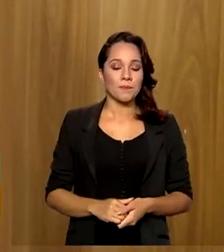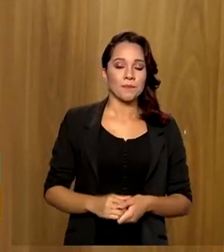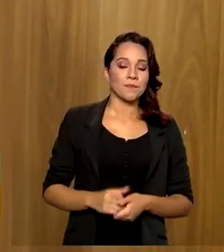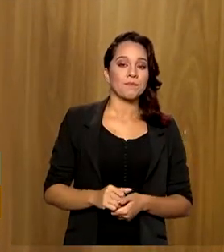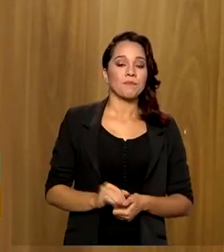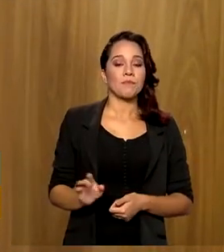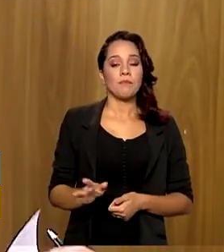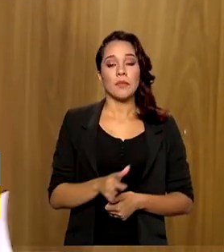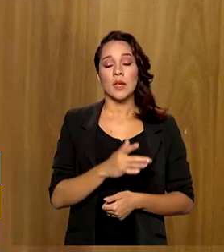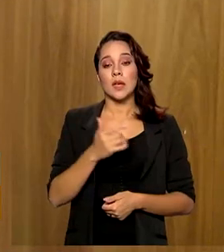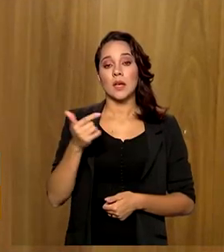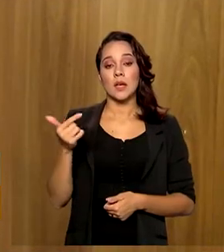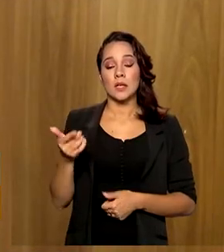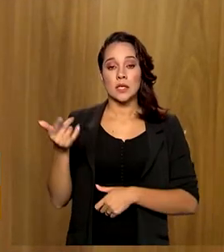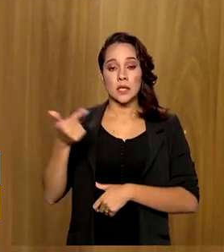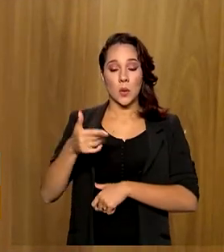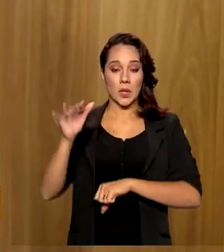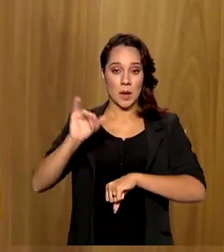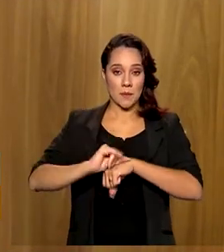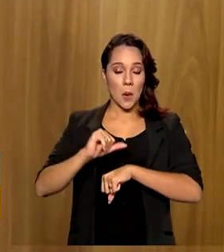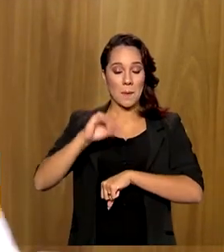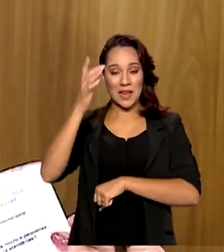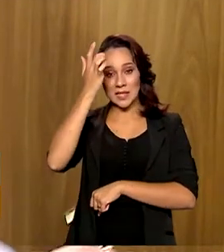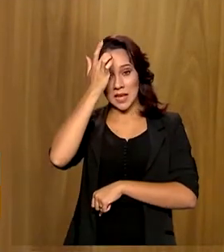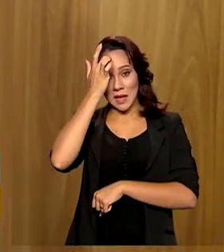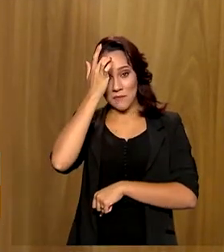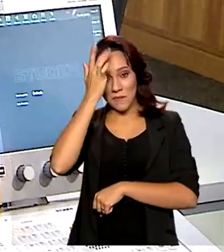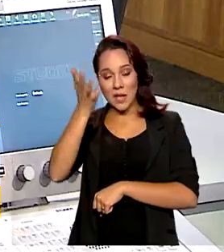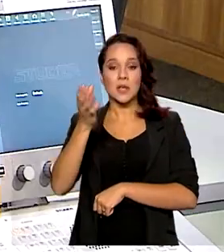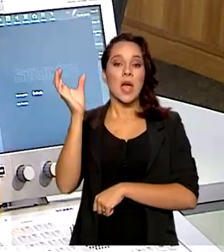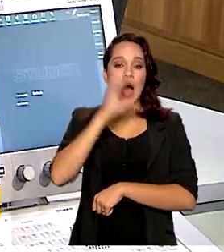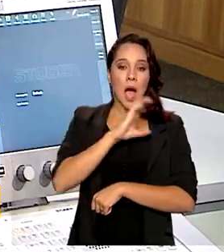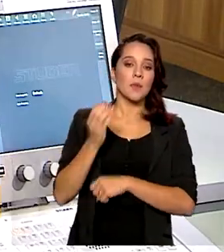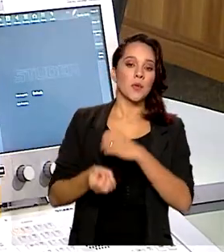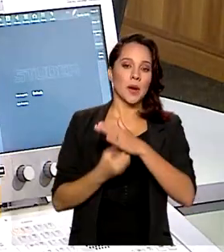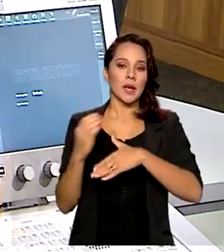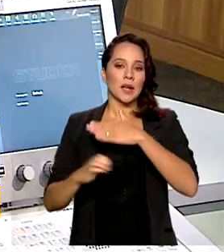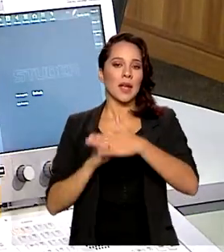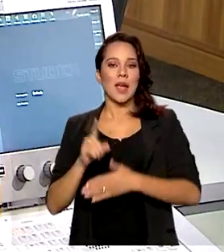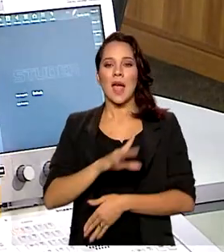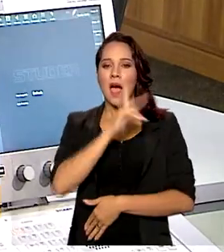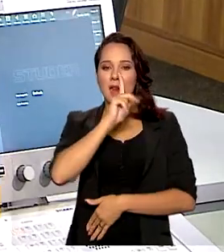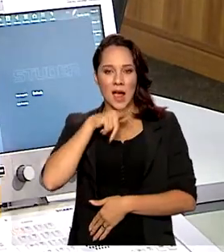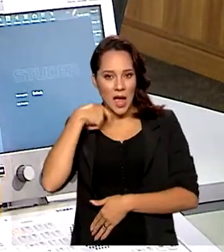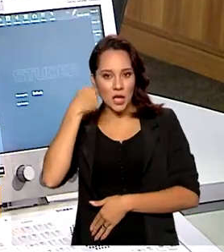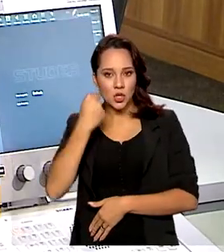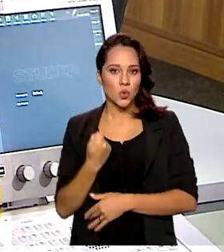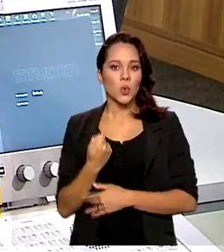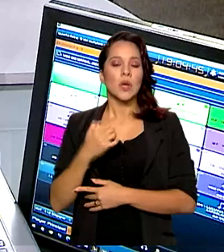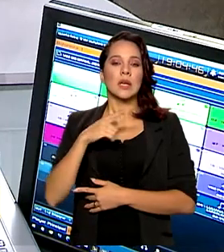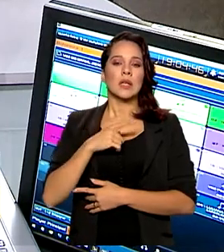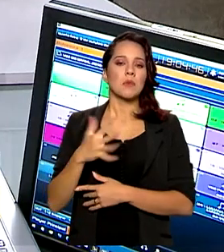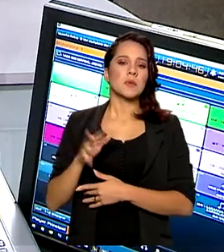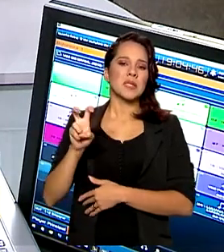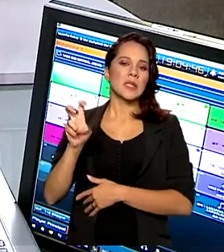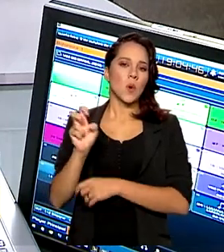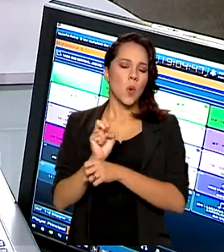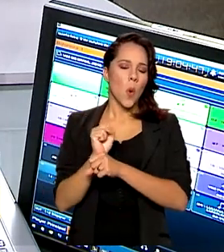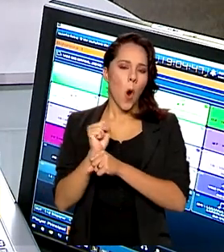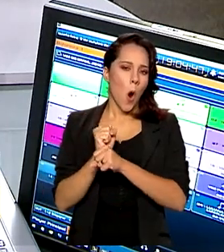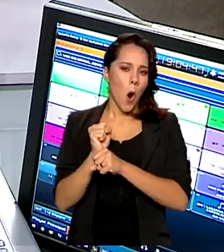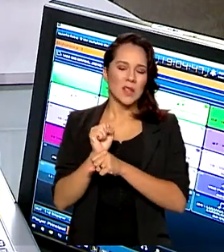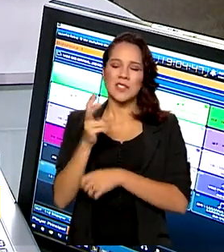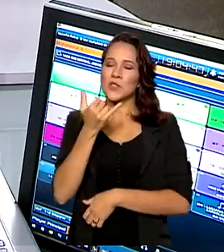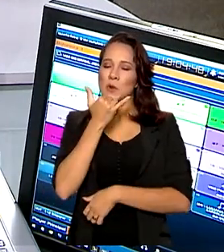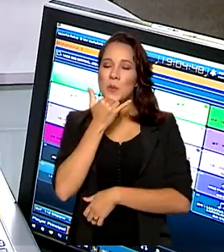segunda a capital com maior dinâmica de velocidade de criação de emprego é a Aracaju, que você cria uma empresa em 5 horas. Recife